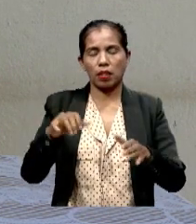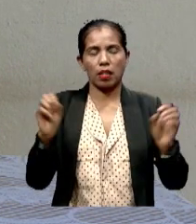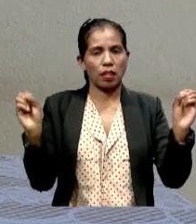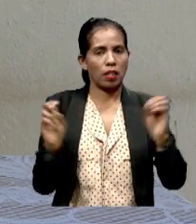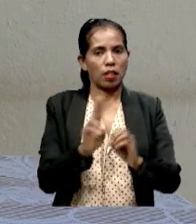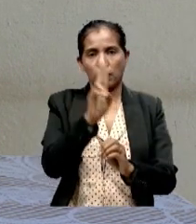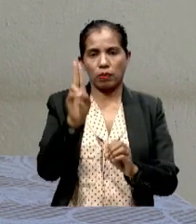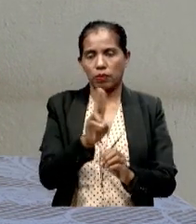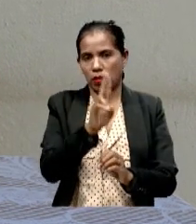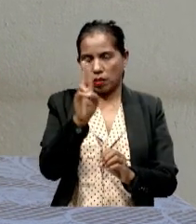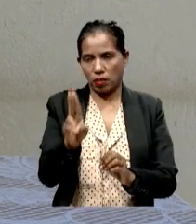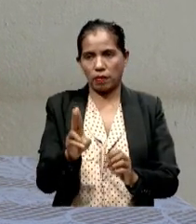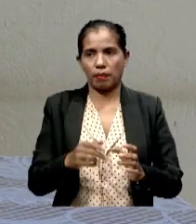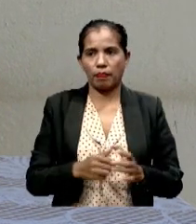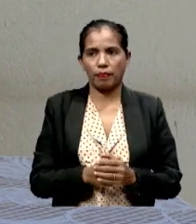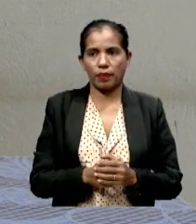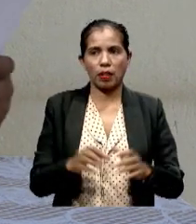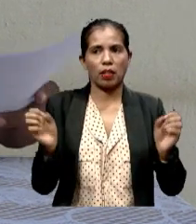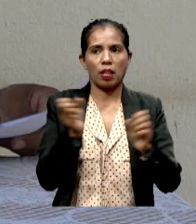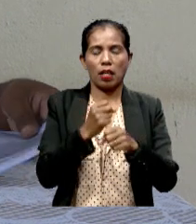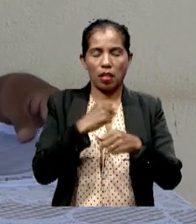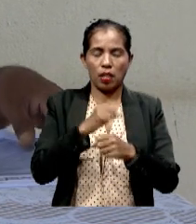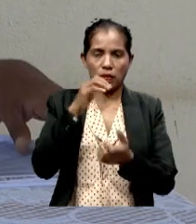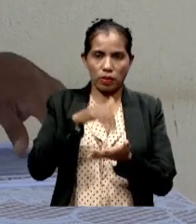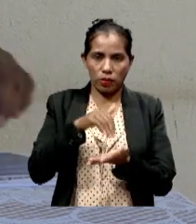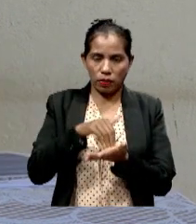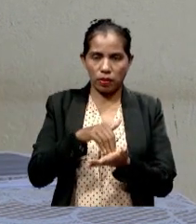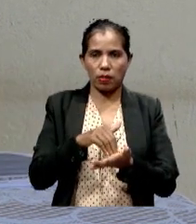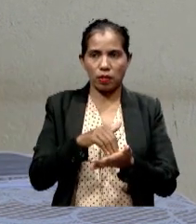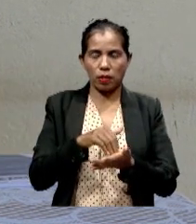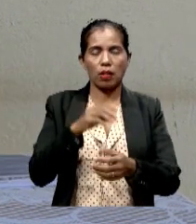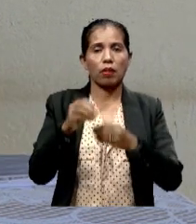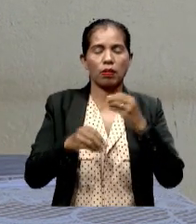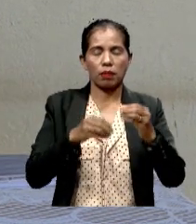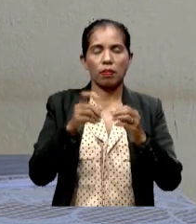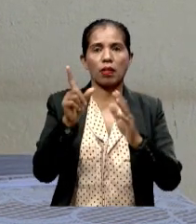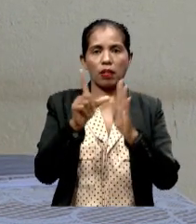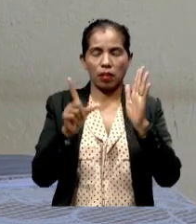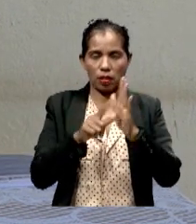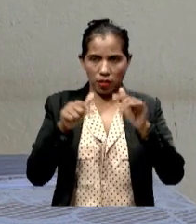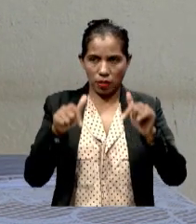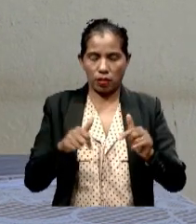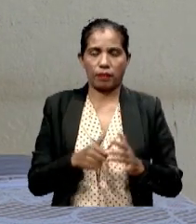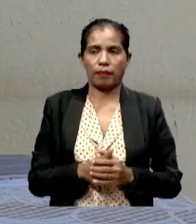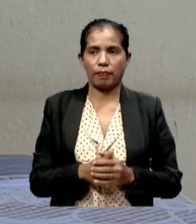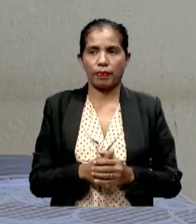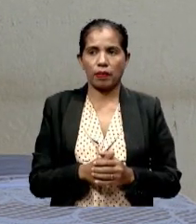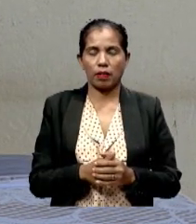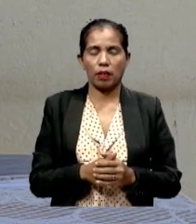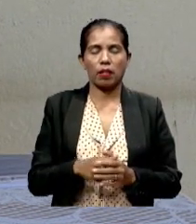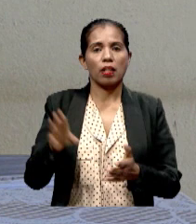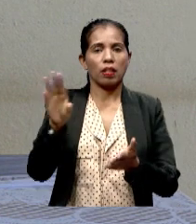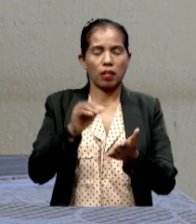utiliza ka la halo estudo ruma konaba lei idane nina implicação